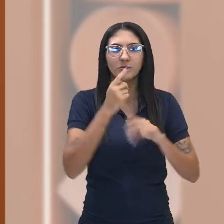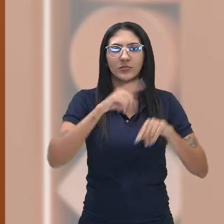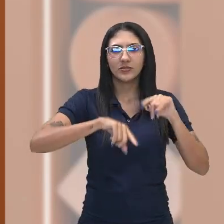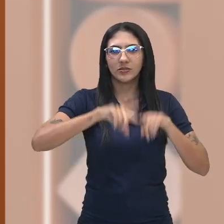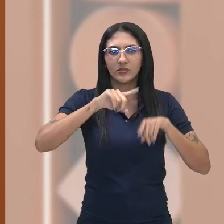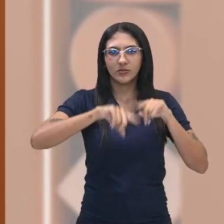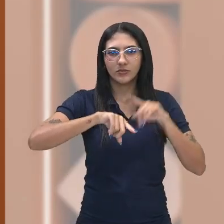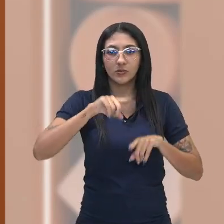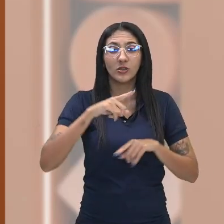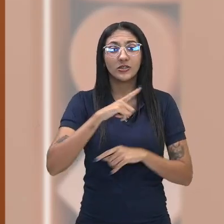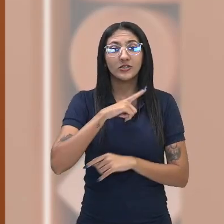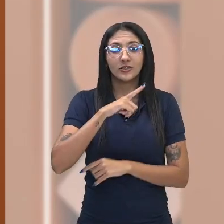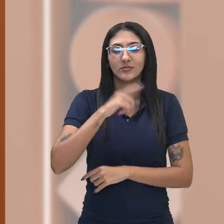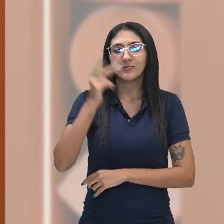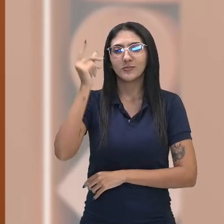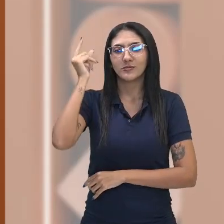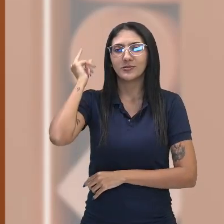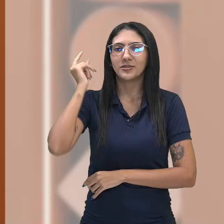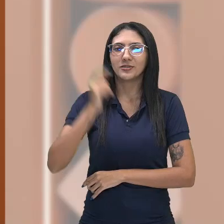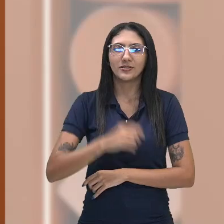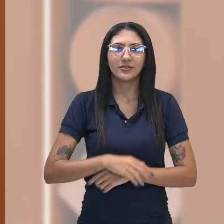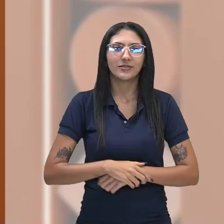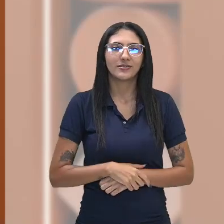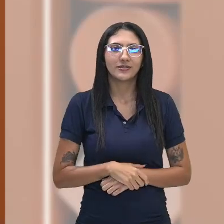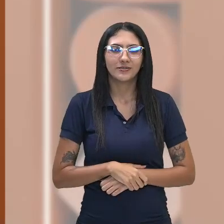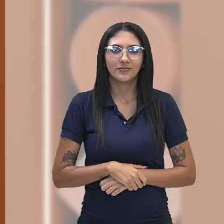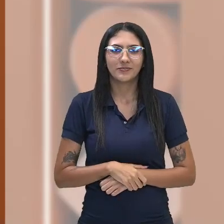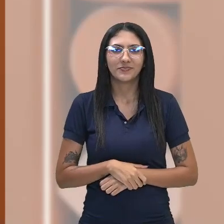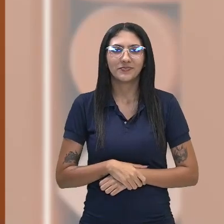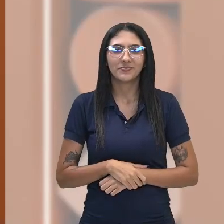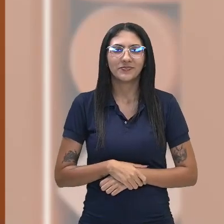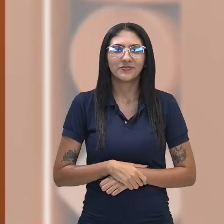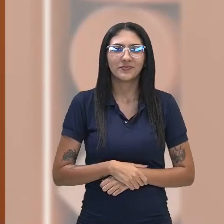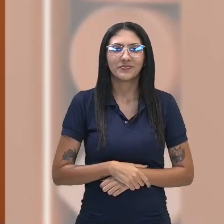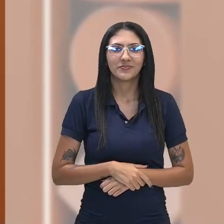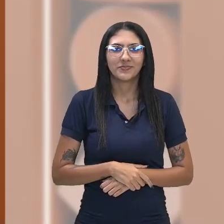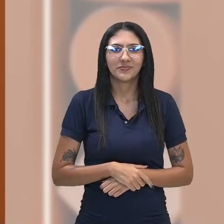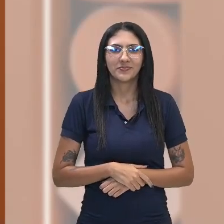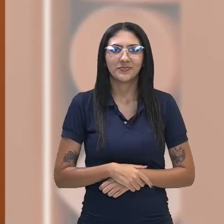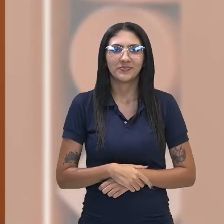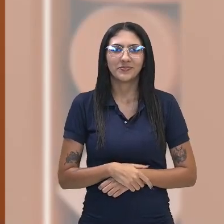que aconteceram no passado. Olha, o professor estava querendo falar